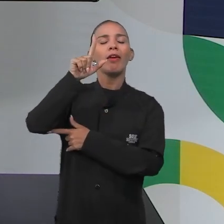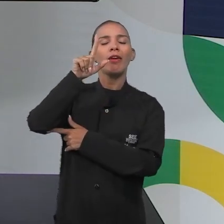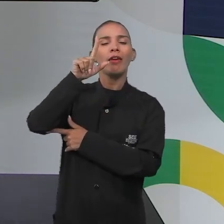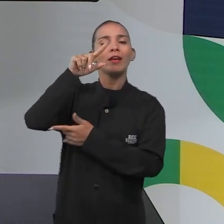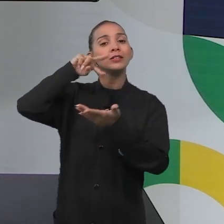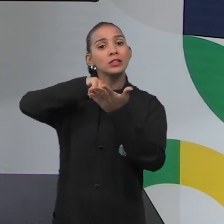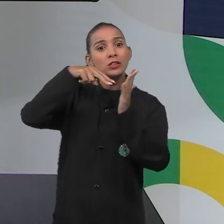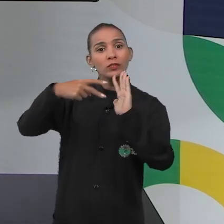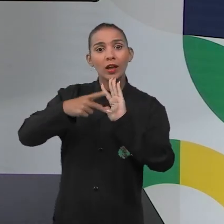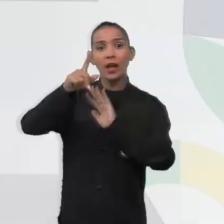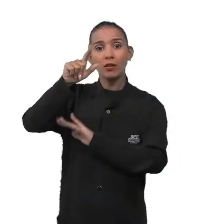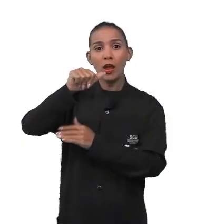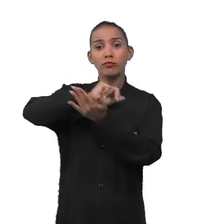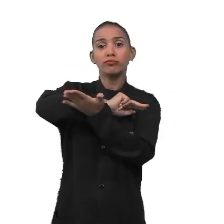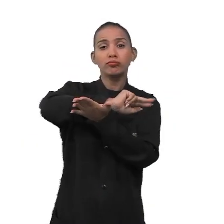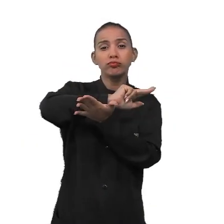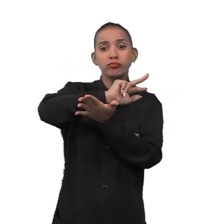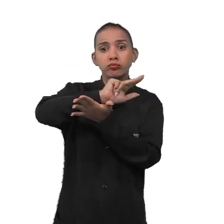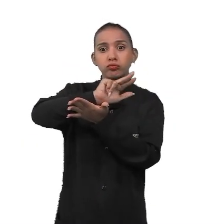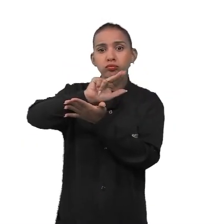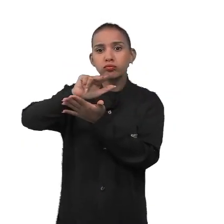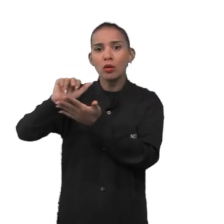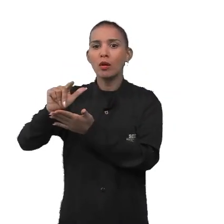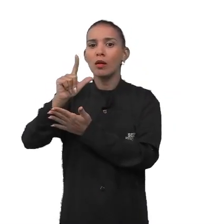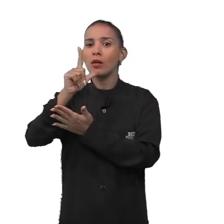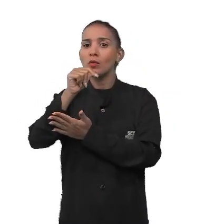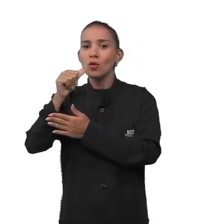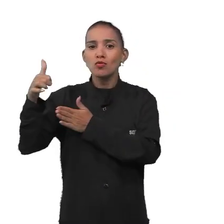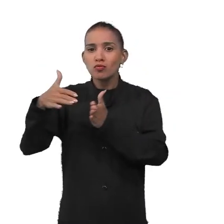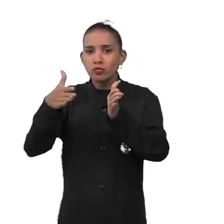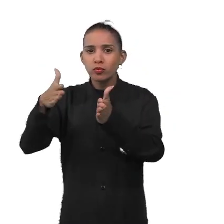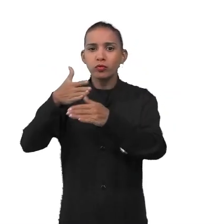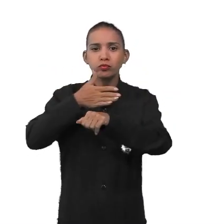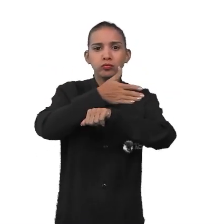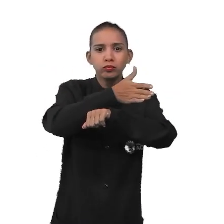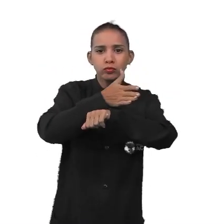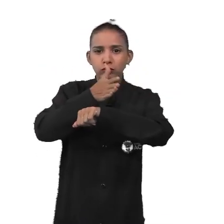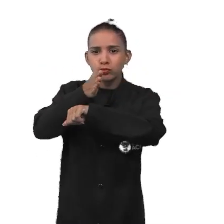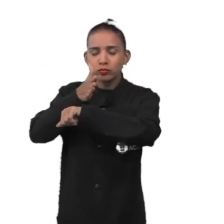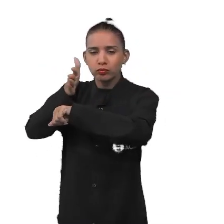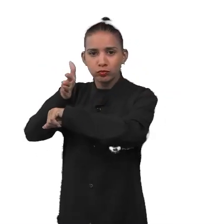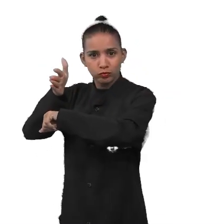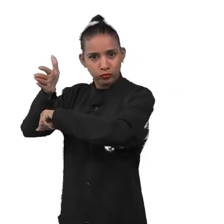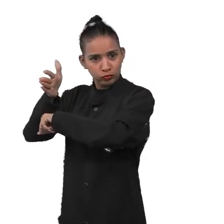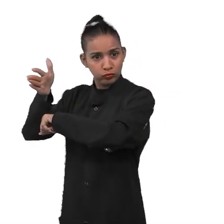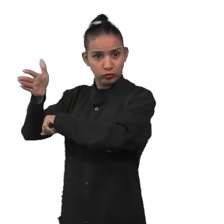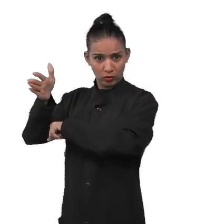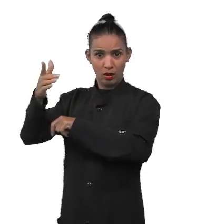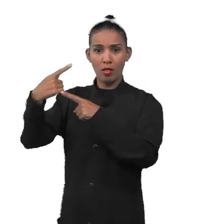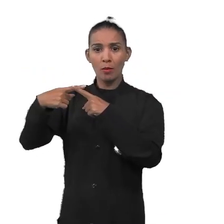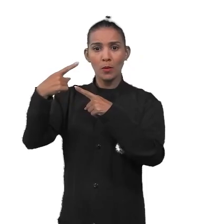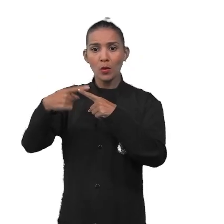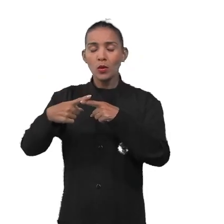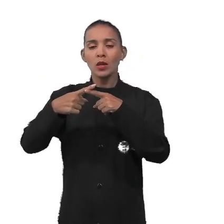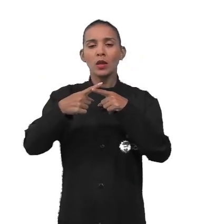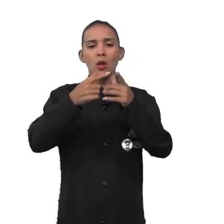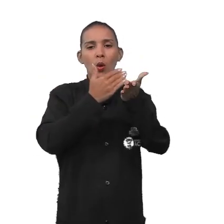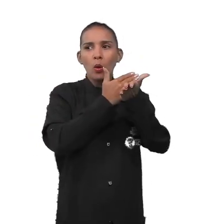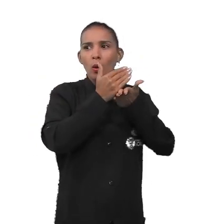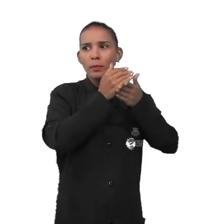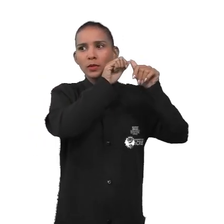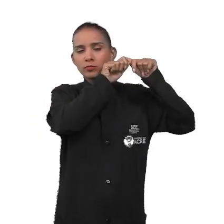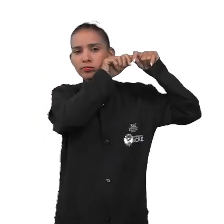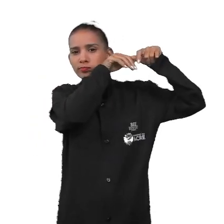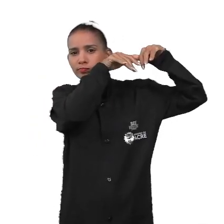aí a diversos divisores de água, no qual toda a água precipitada escorre para um ponto mais baixo,